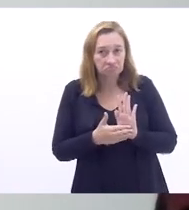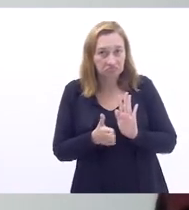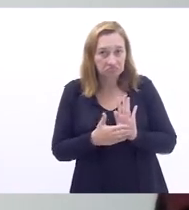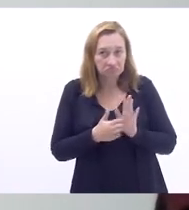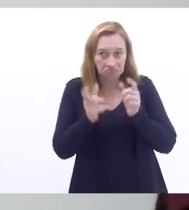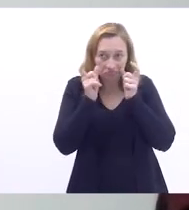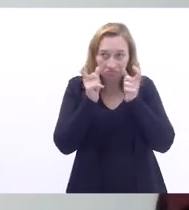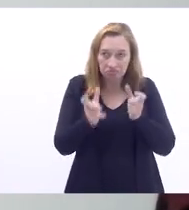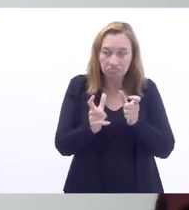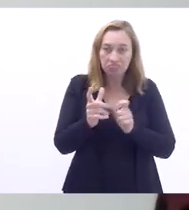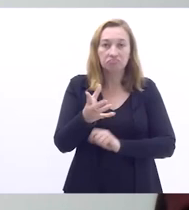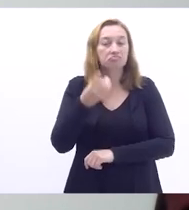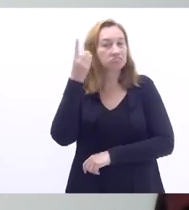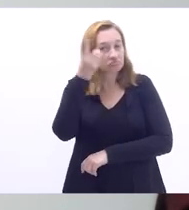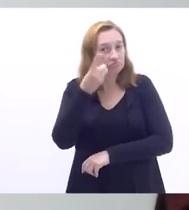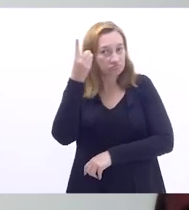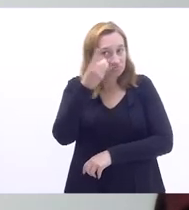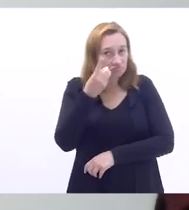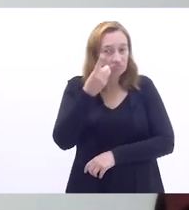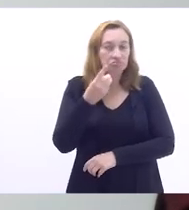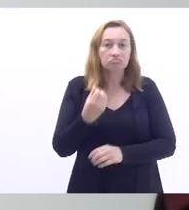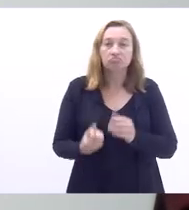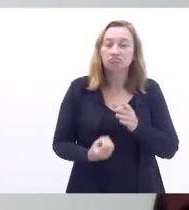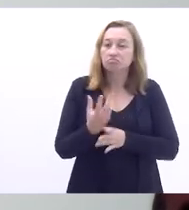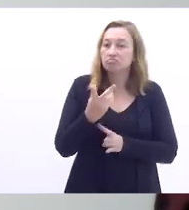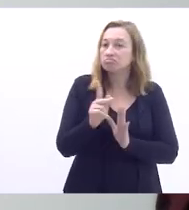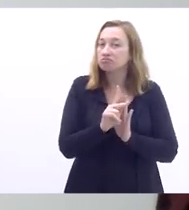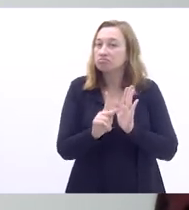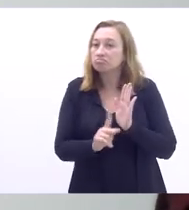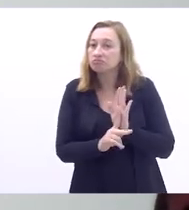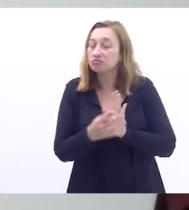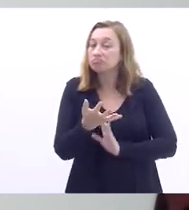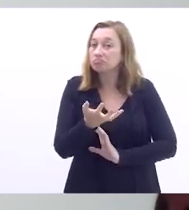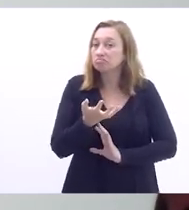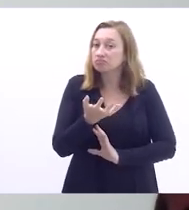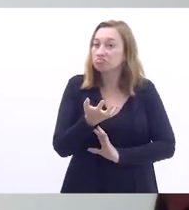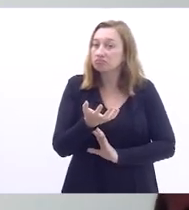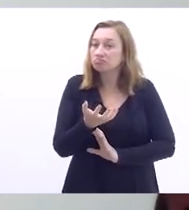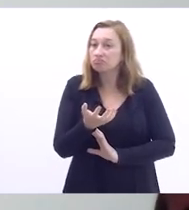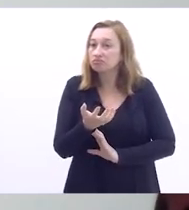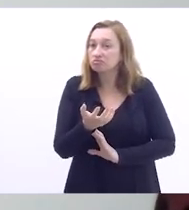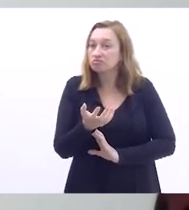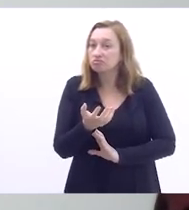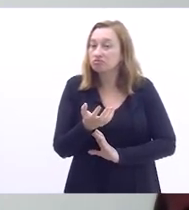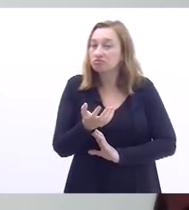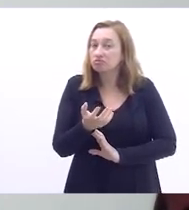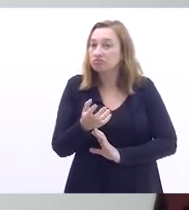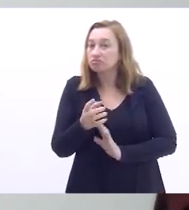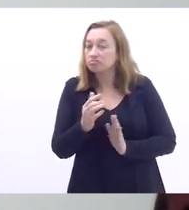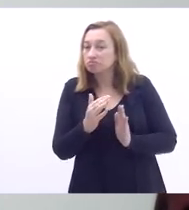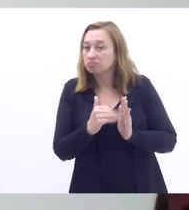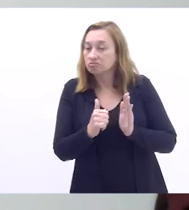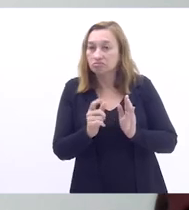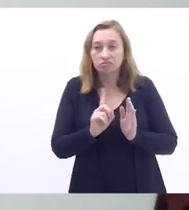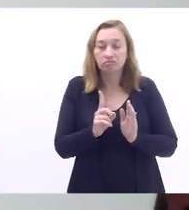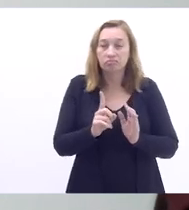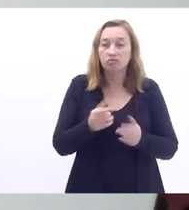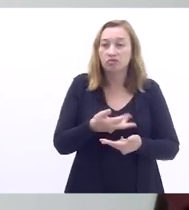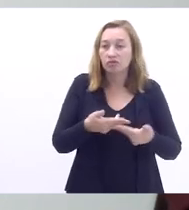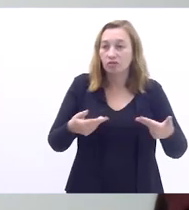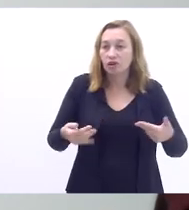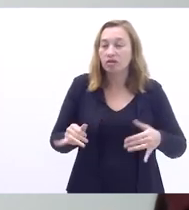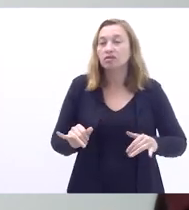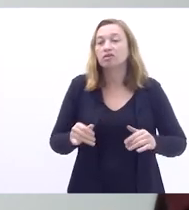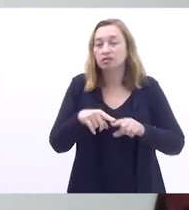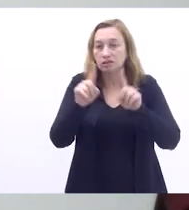a atenção do deputado é autor do projeto e em querer dar o tratamento isonômico muitos servidores já sofreram